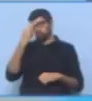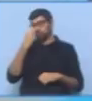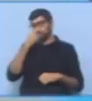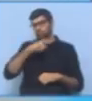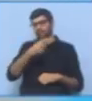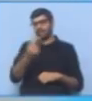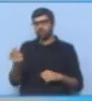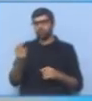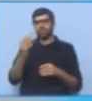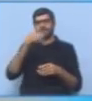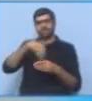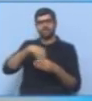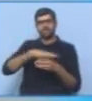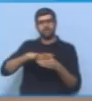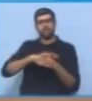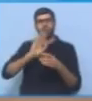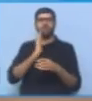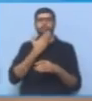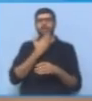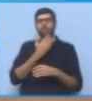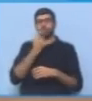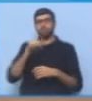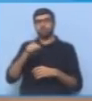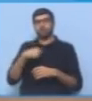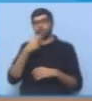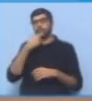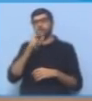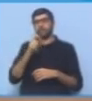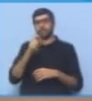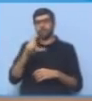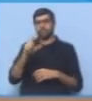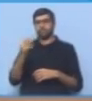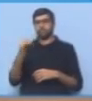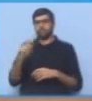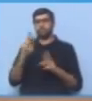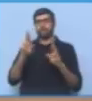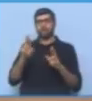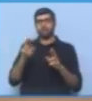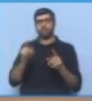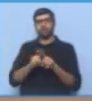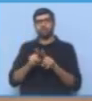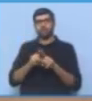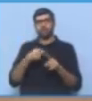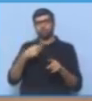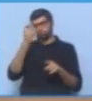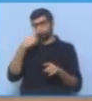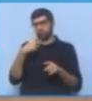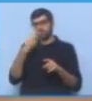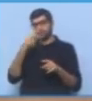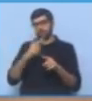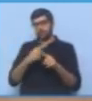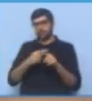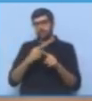encontro. Exatamente. E é interessante que Jesus, a palavra elpis, que é a palavra grega que diz esperança, já agora no mito grego da Pandora é interessante